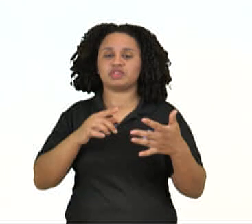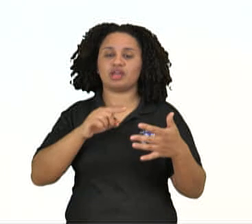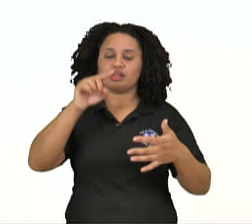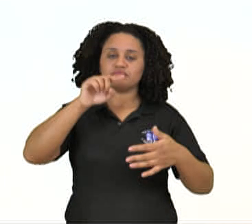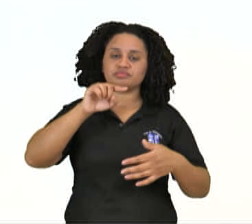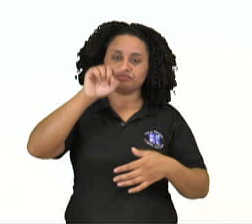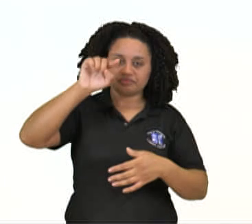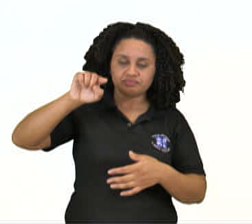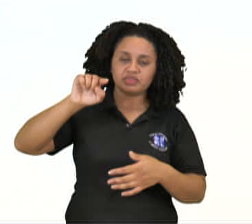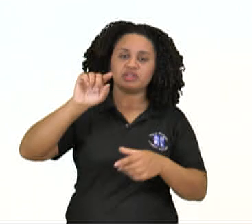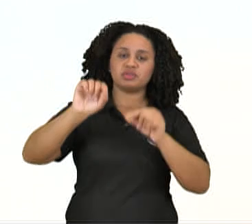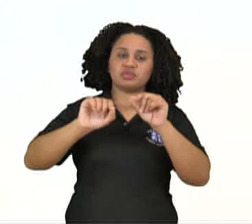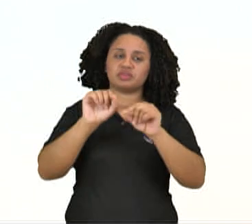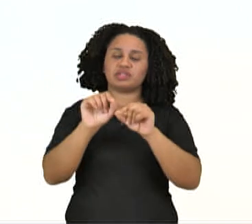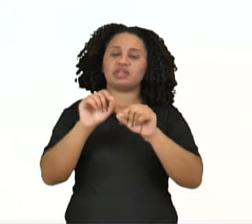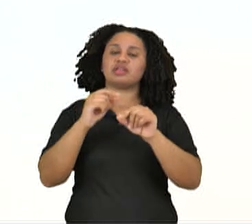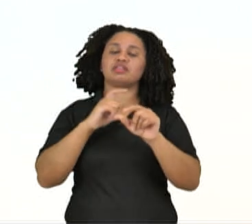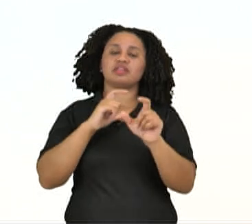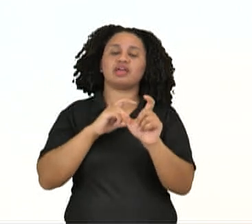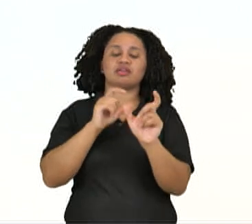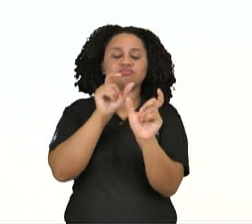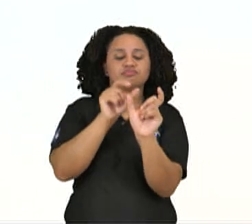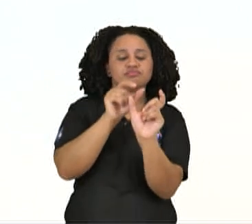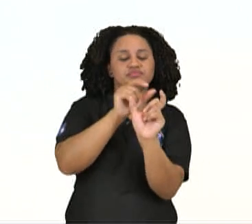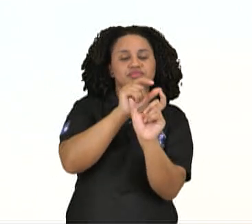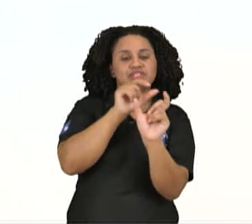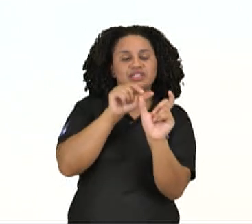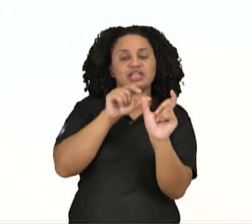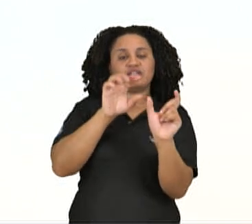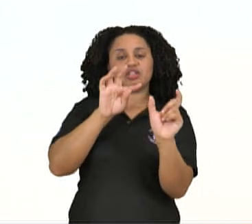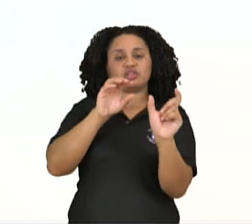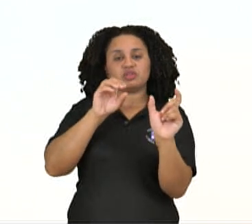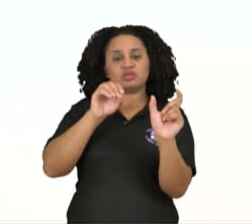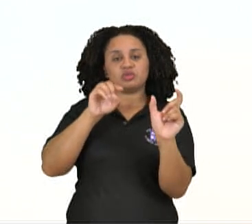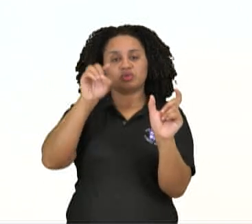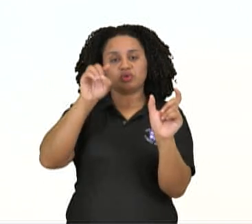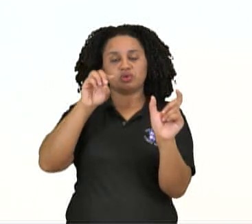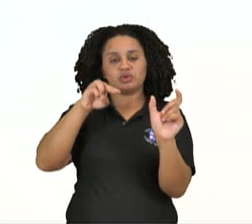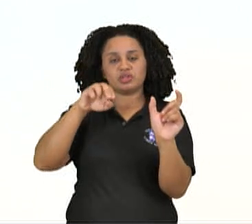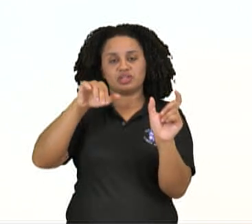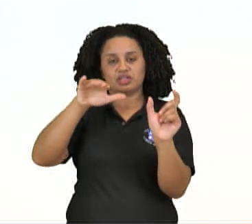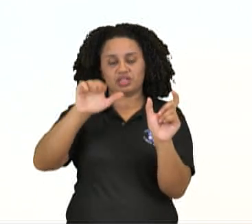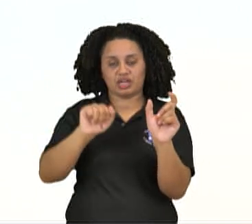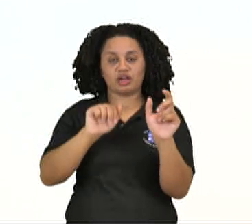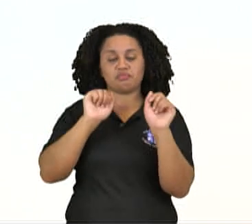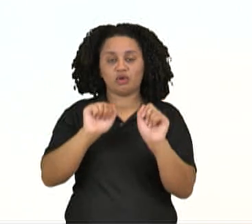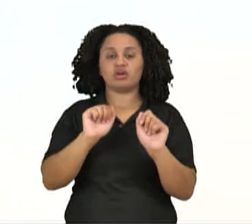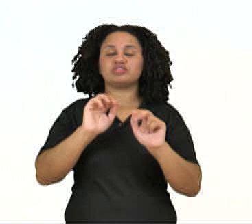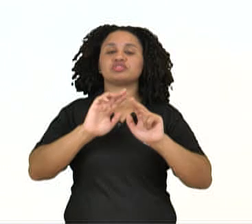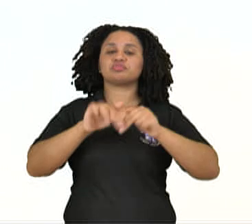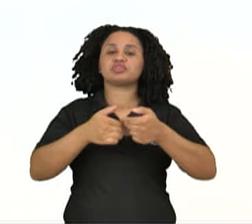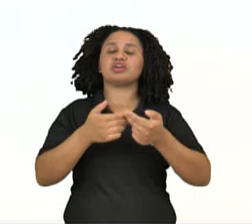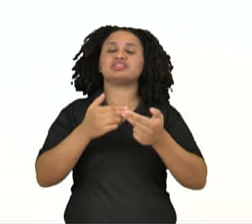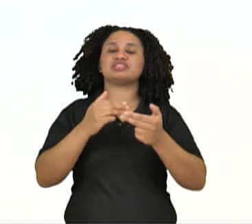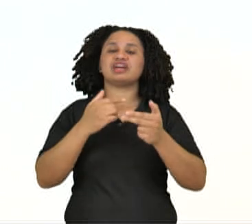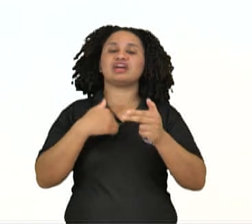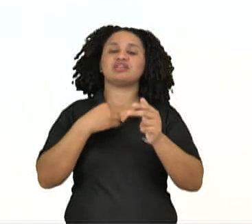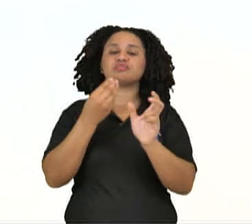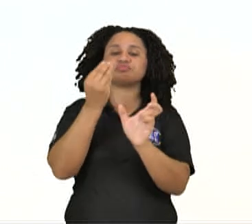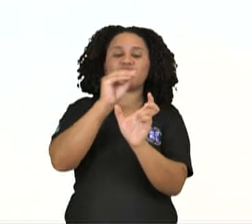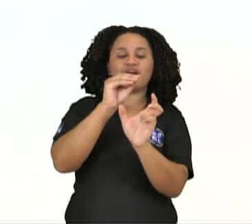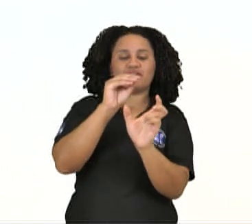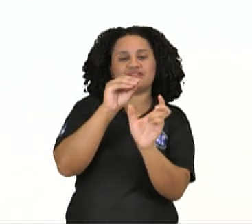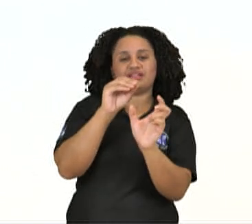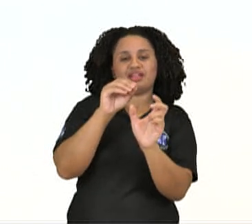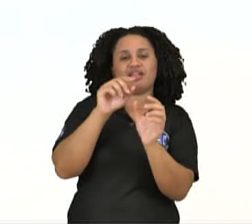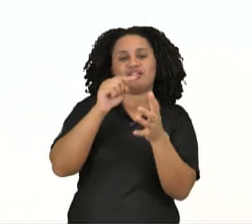gráficos, observem aqui. A sílaba tônica pode ser indicada na escrita por um sinal sobre a vogal.